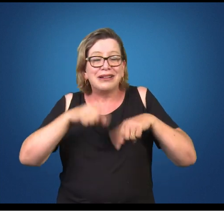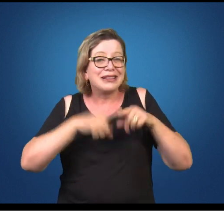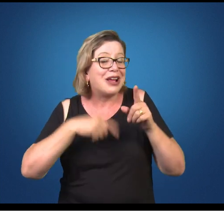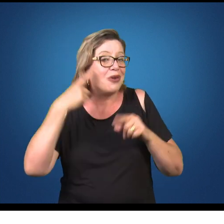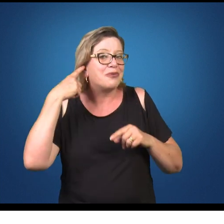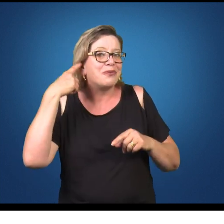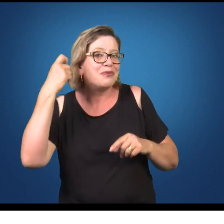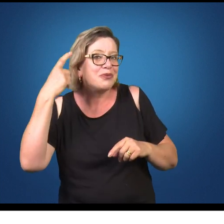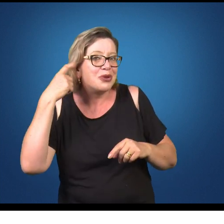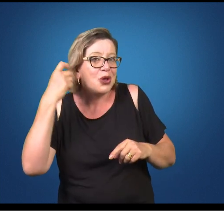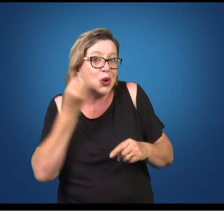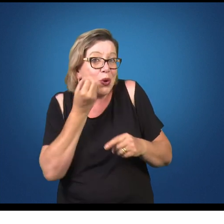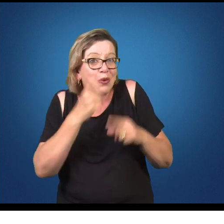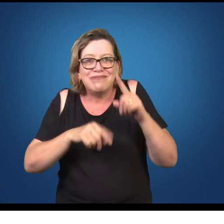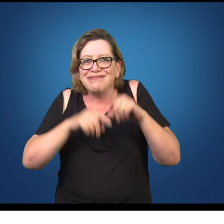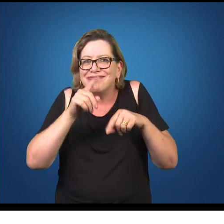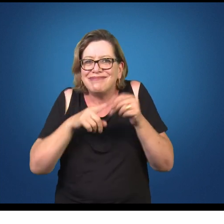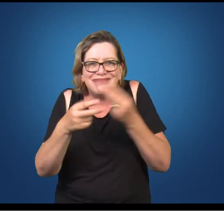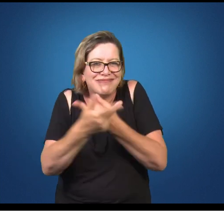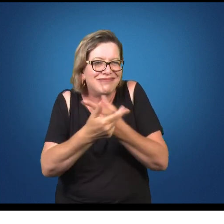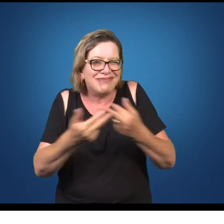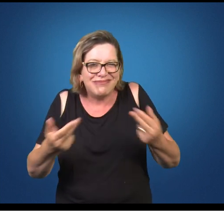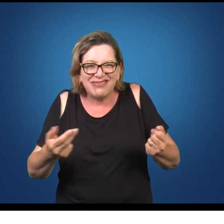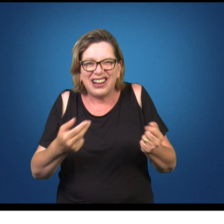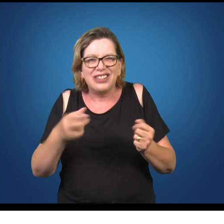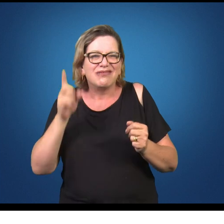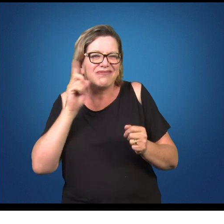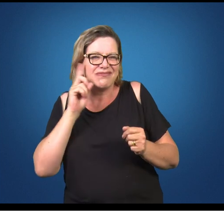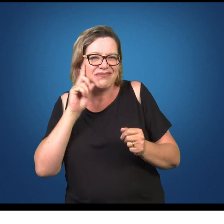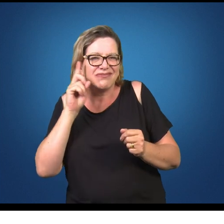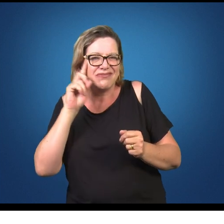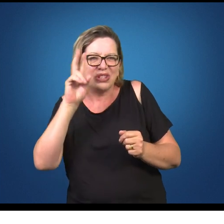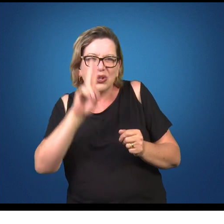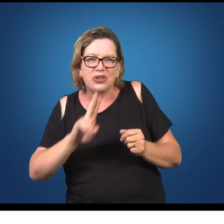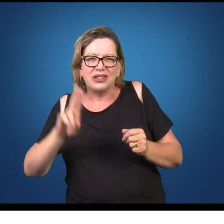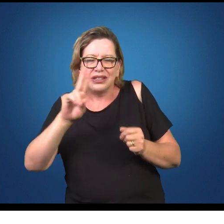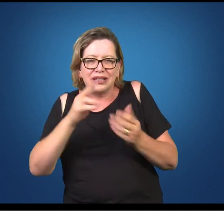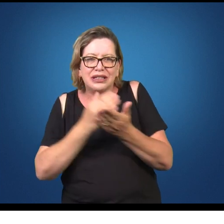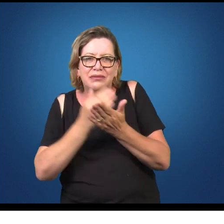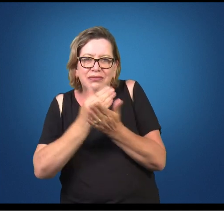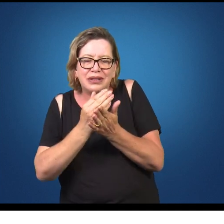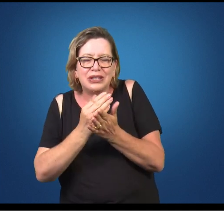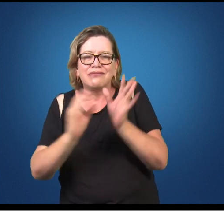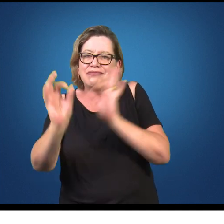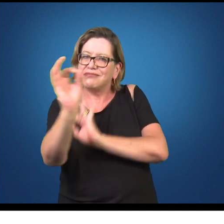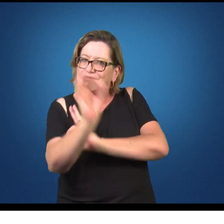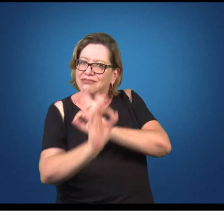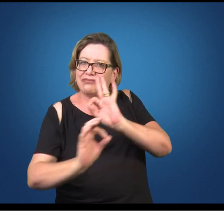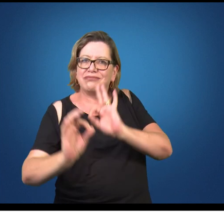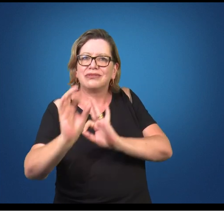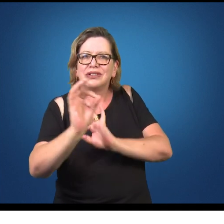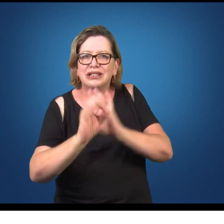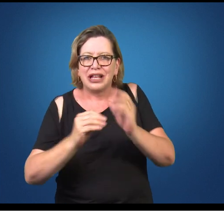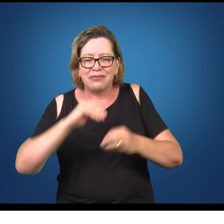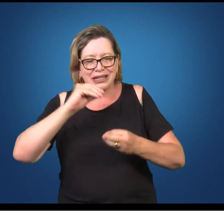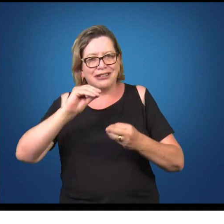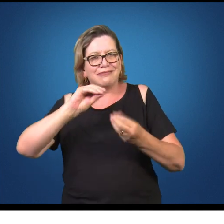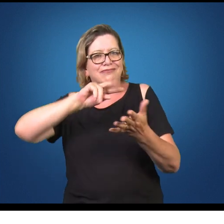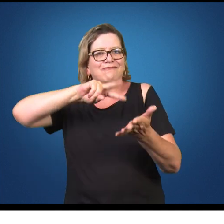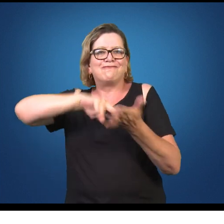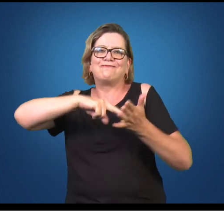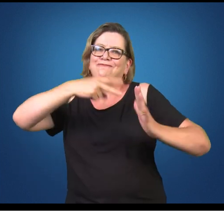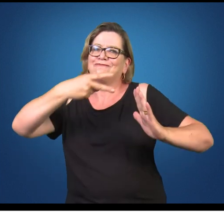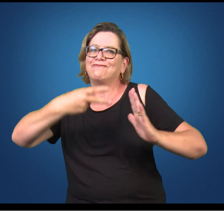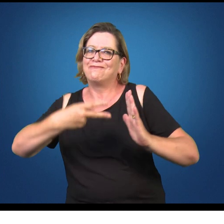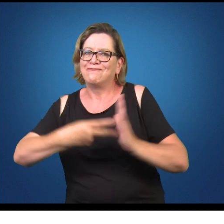ou objetos, enfim, do cotidiano que seja, e começar a organizar aquilo para que aquilo adquira um significado